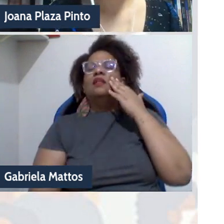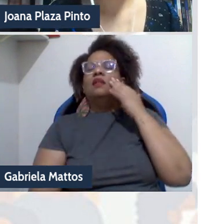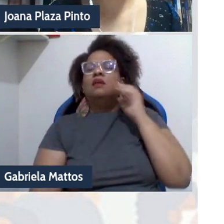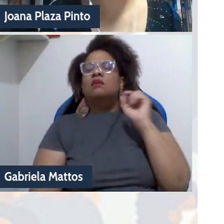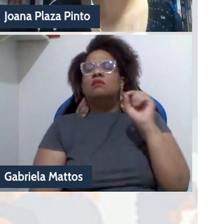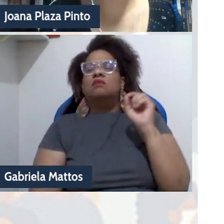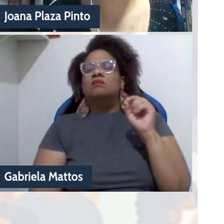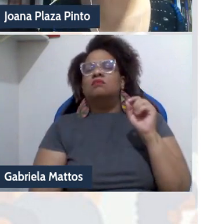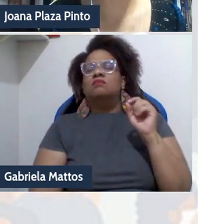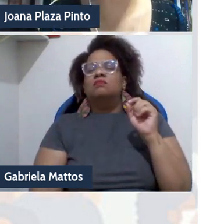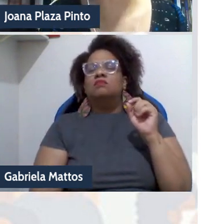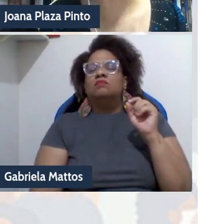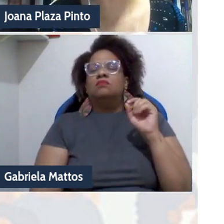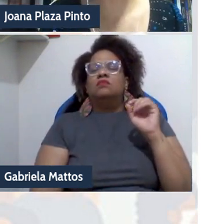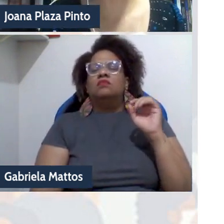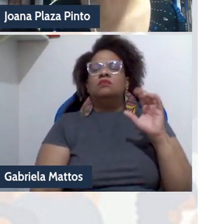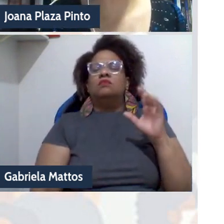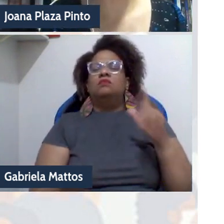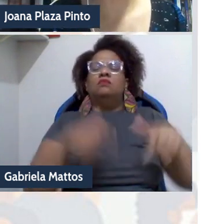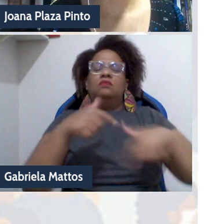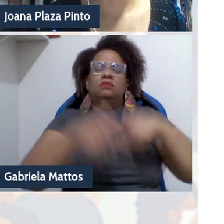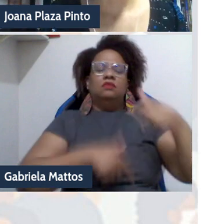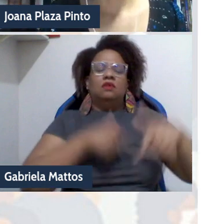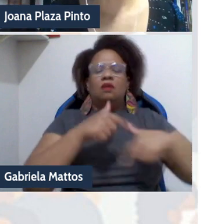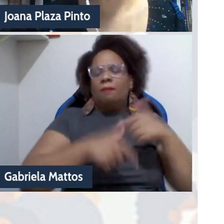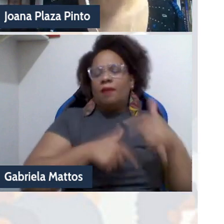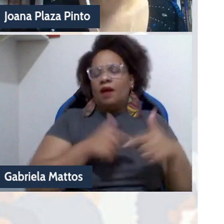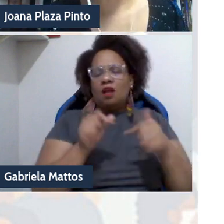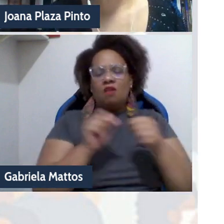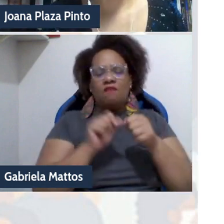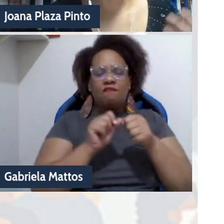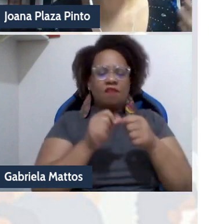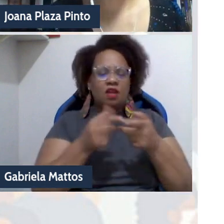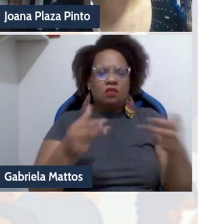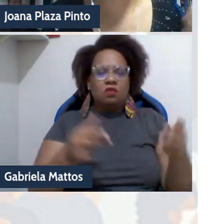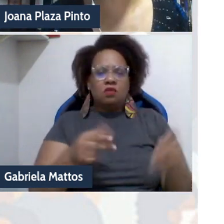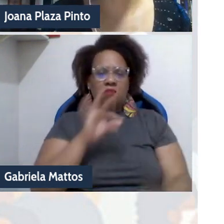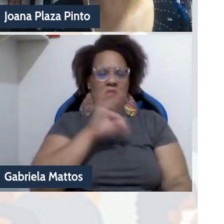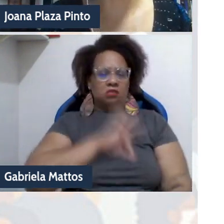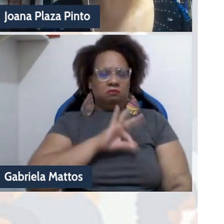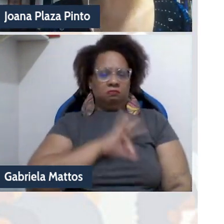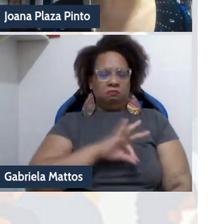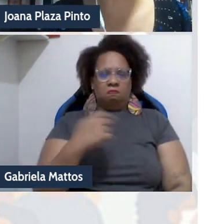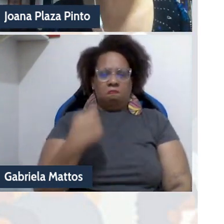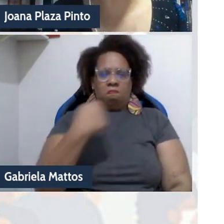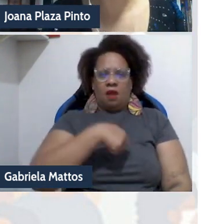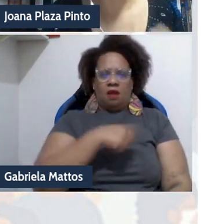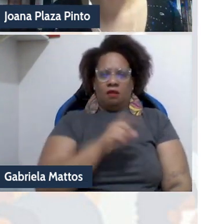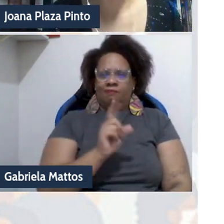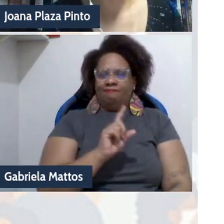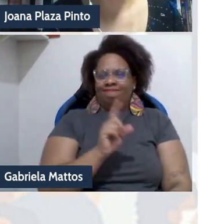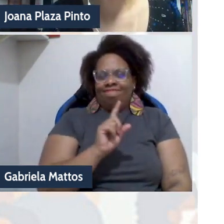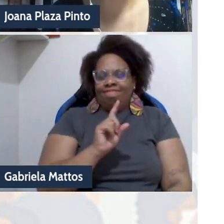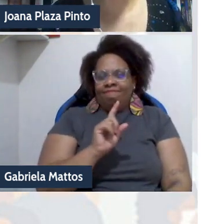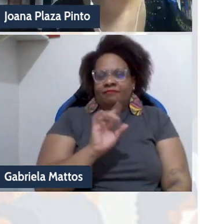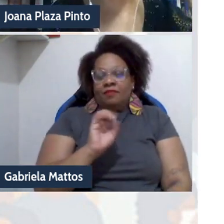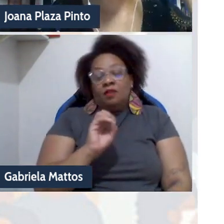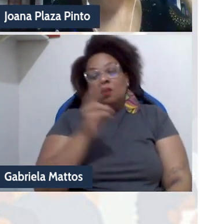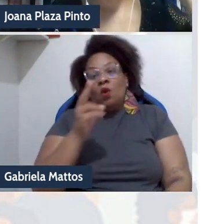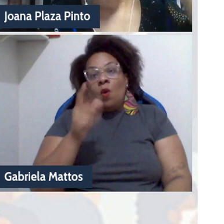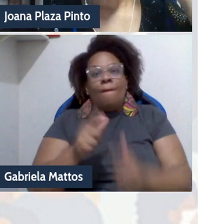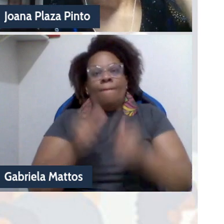duas atividades não remuneradas, ou pelo menos na maior parte das vezes não são